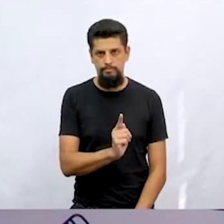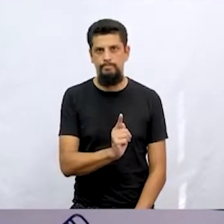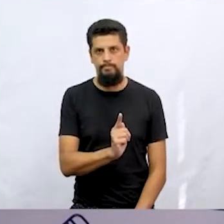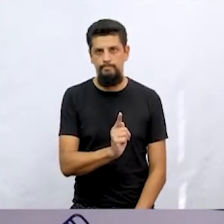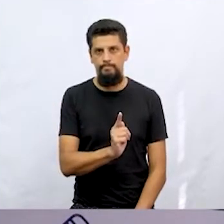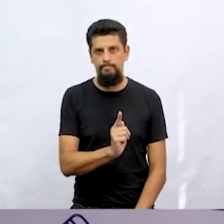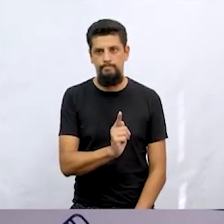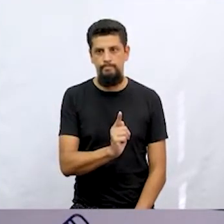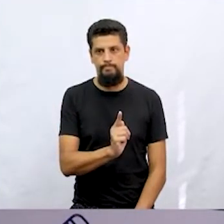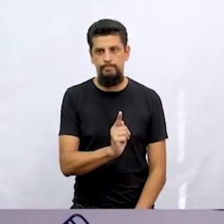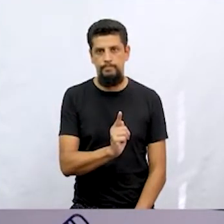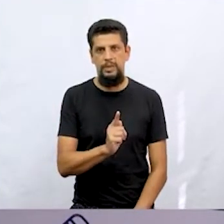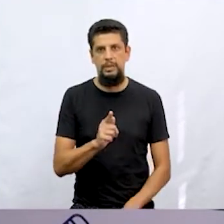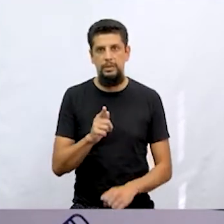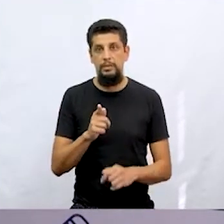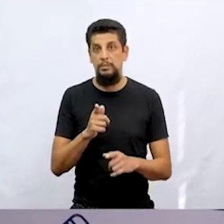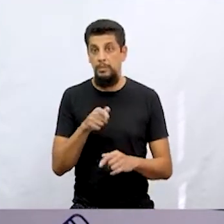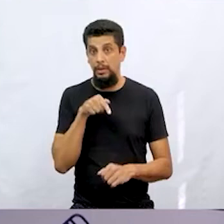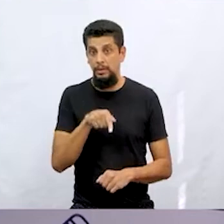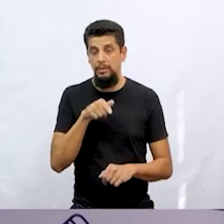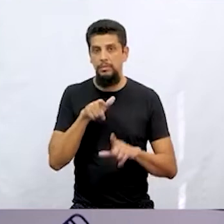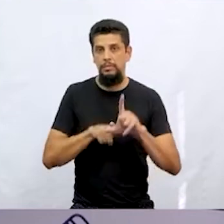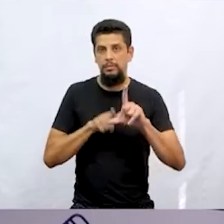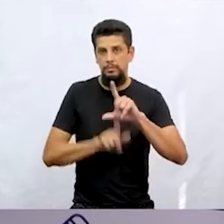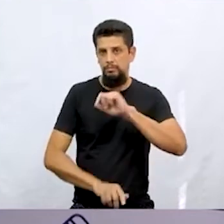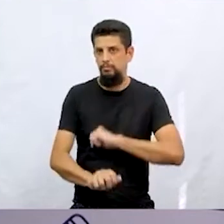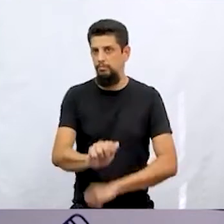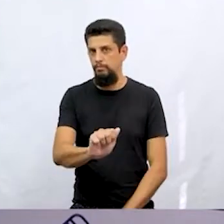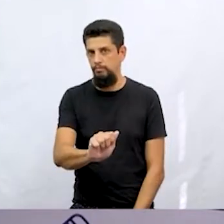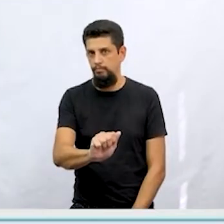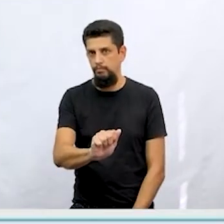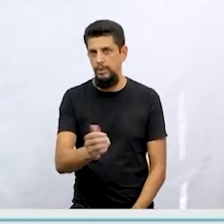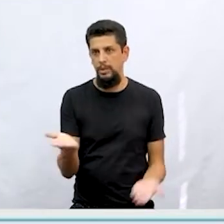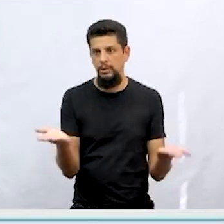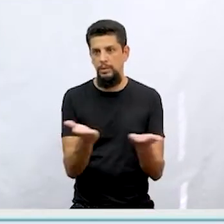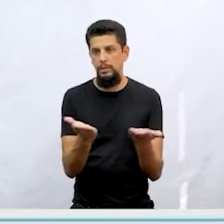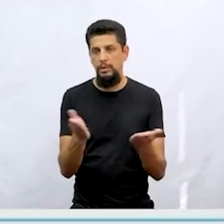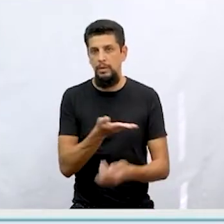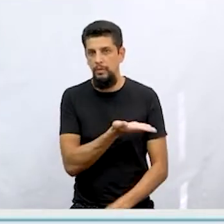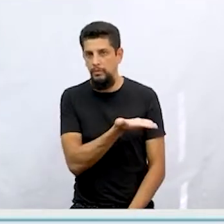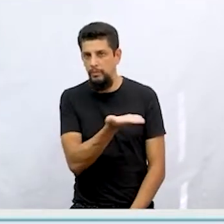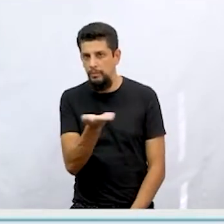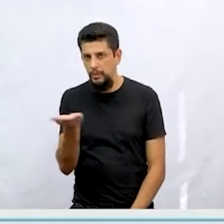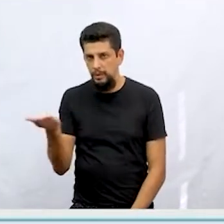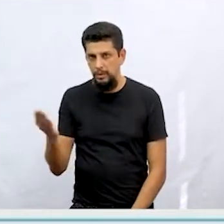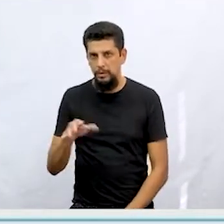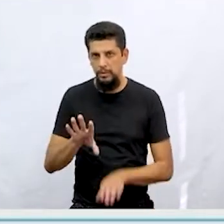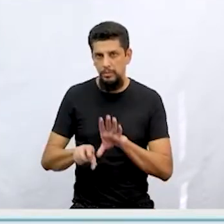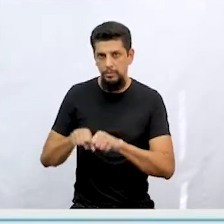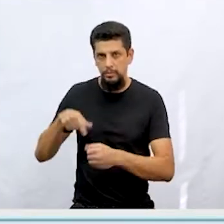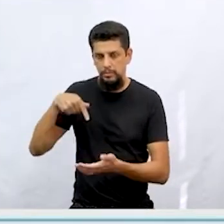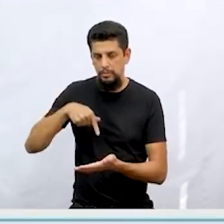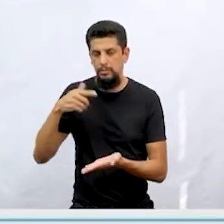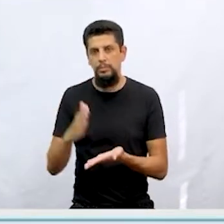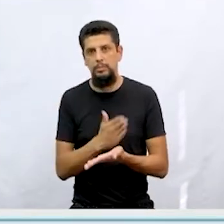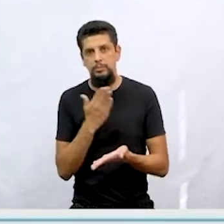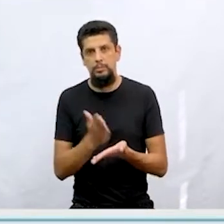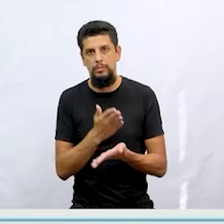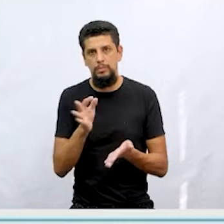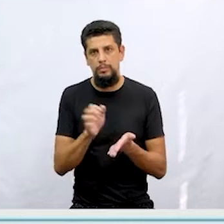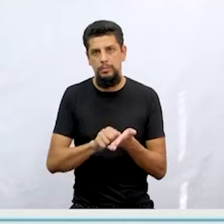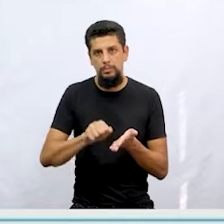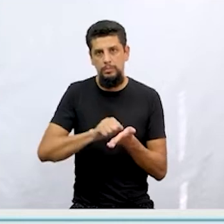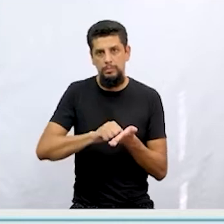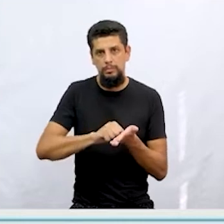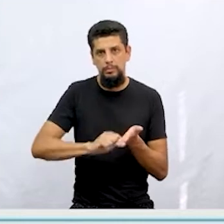As duas. As duas. Assim eu passo a letra A. Né? Agora chegou a vez de vocês. Peguem o